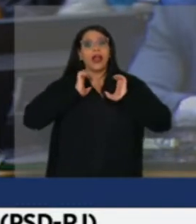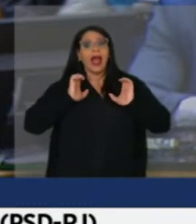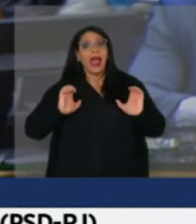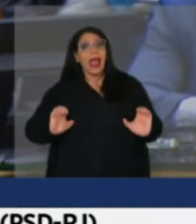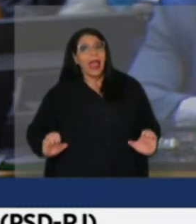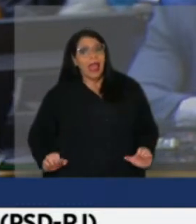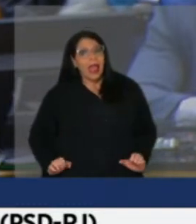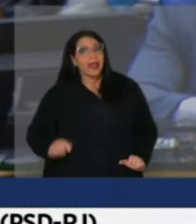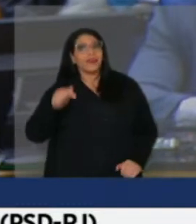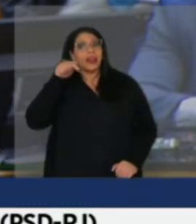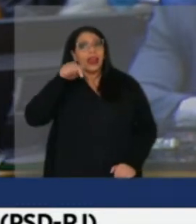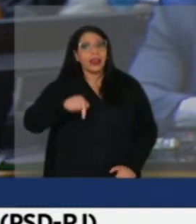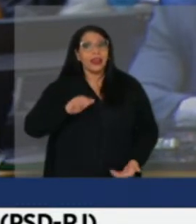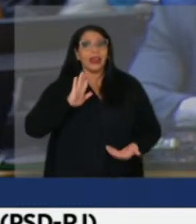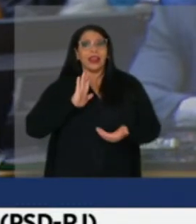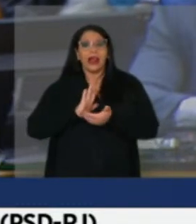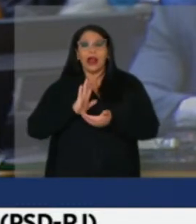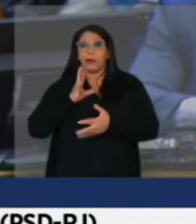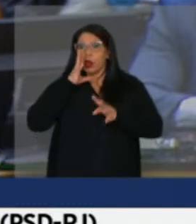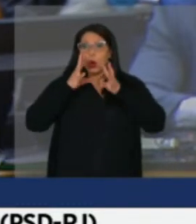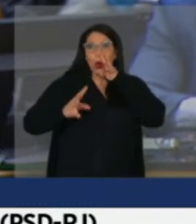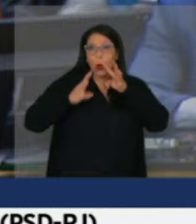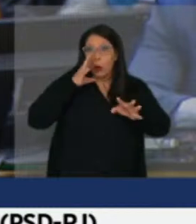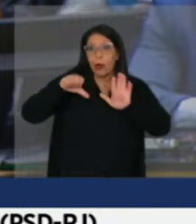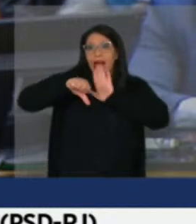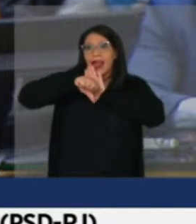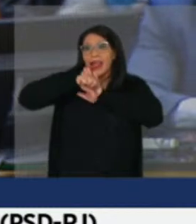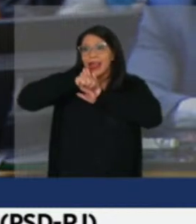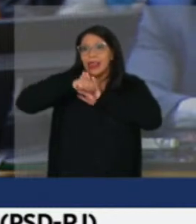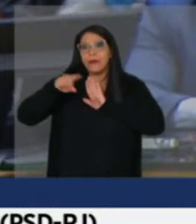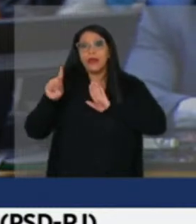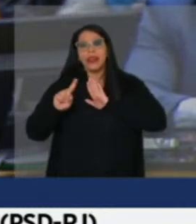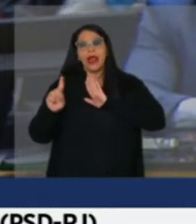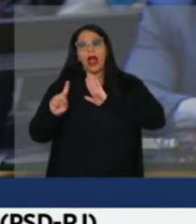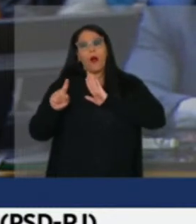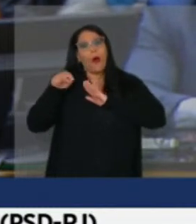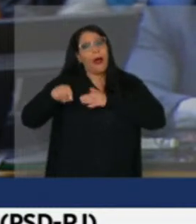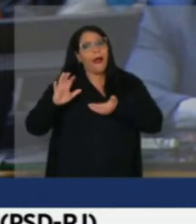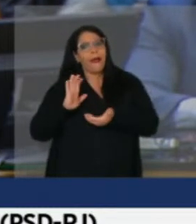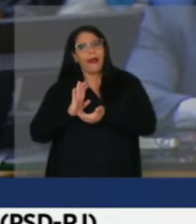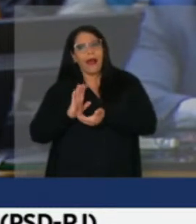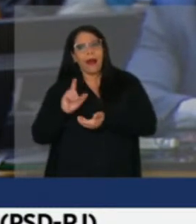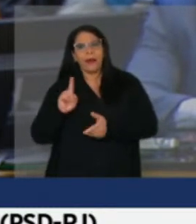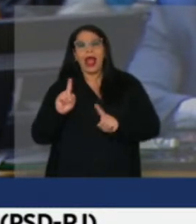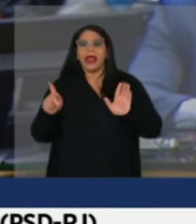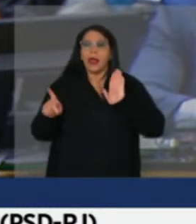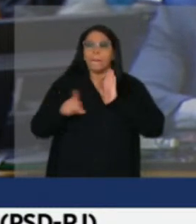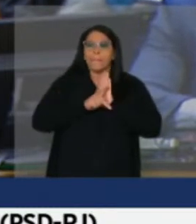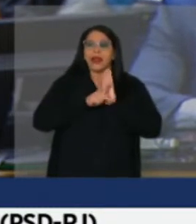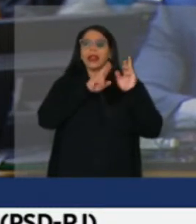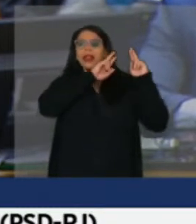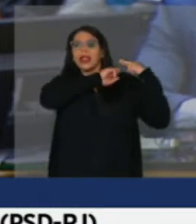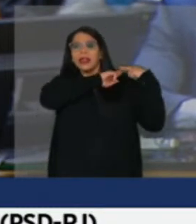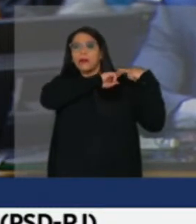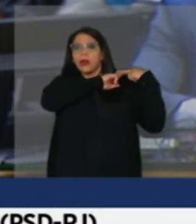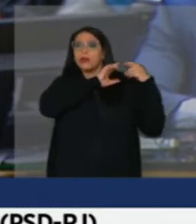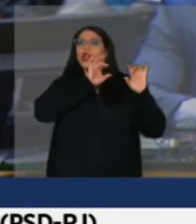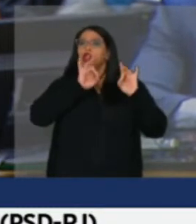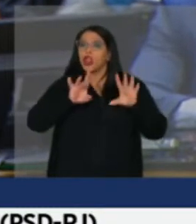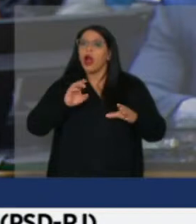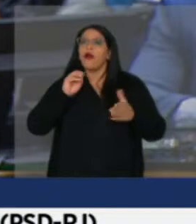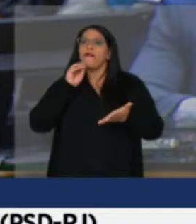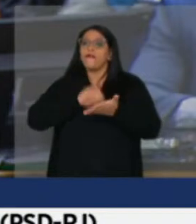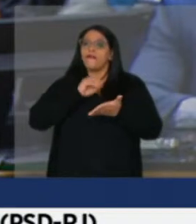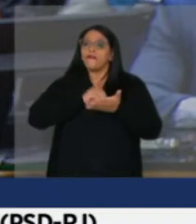tem competência para julgar crime penal. Essa casa só tem competência para julgar falta de